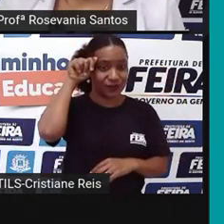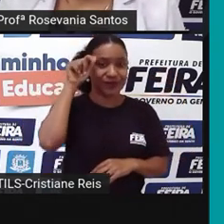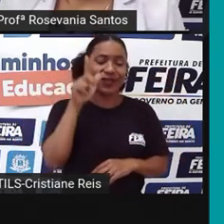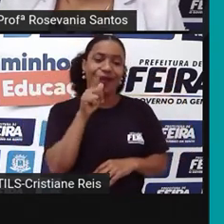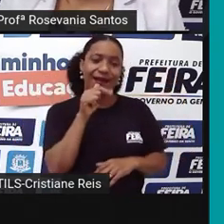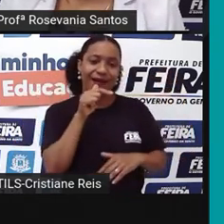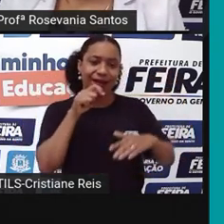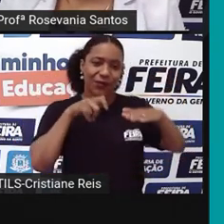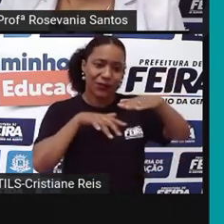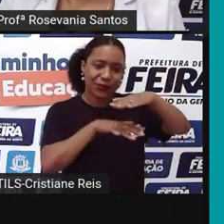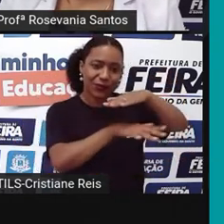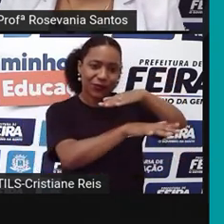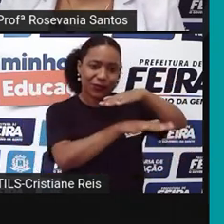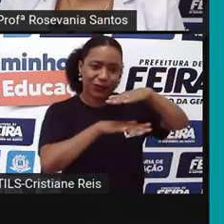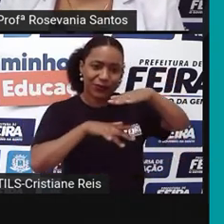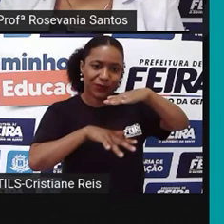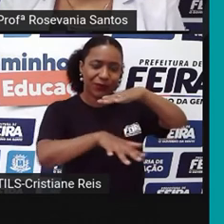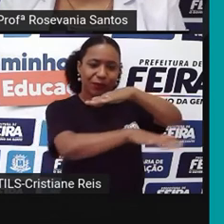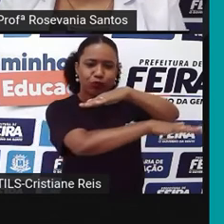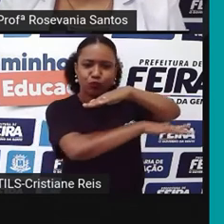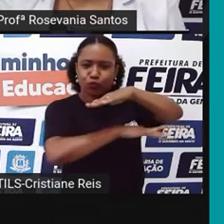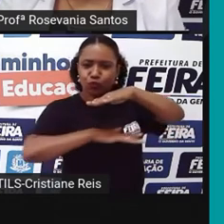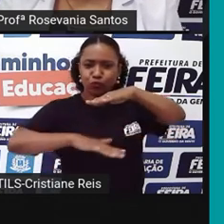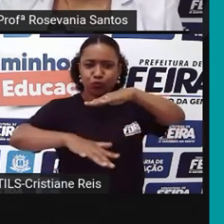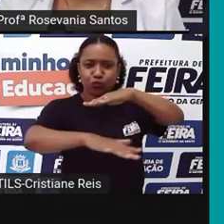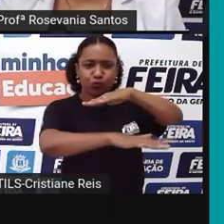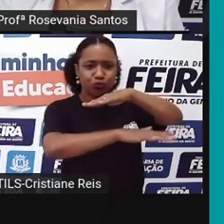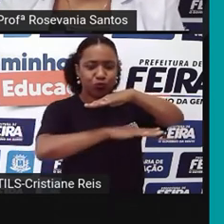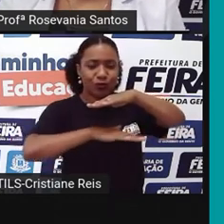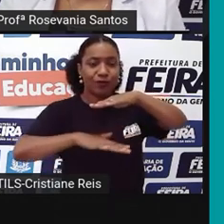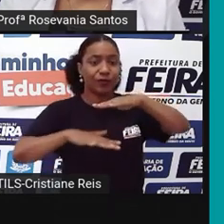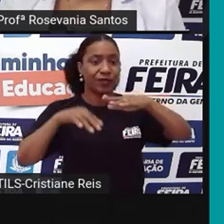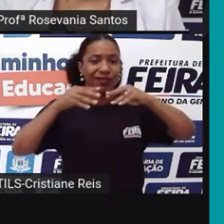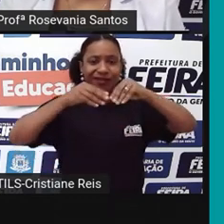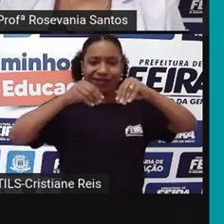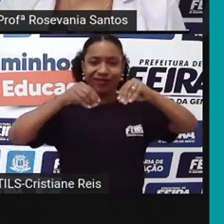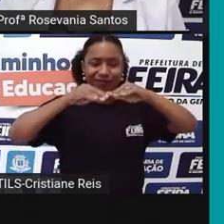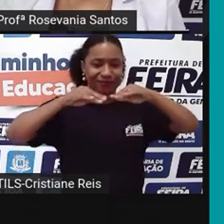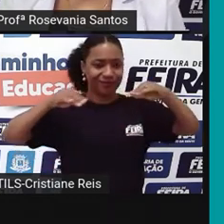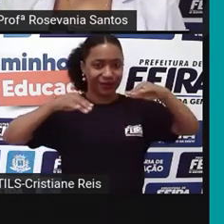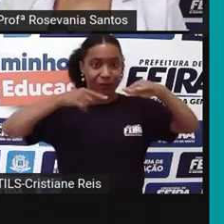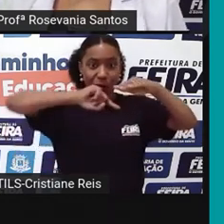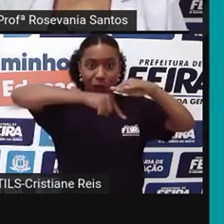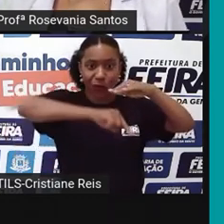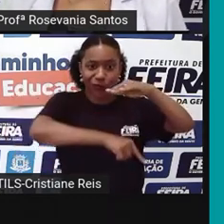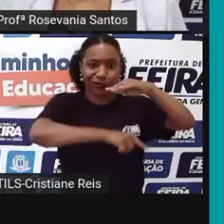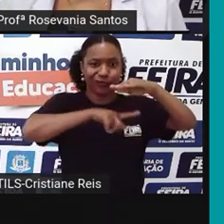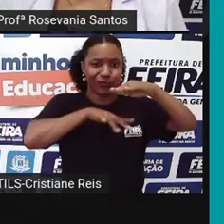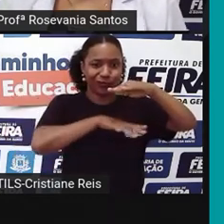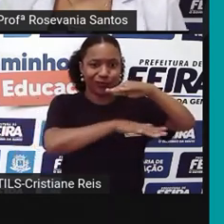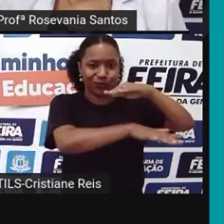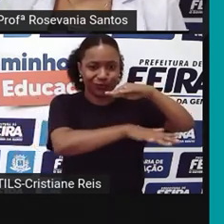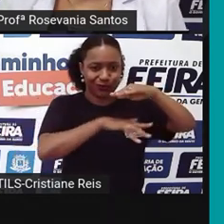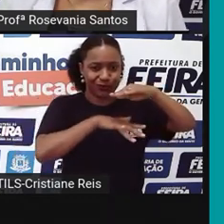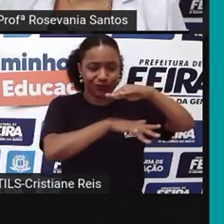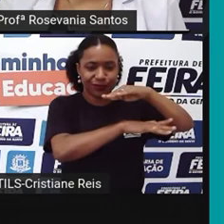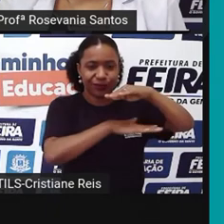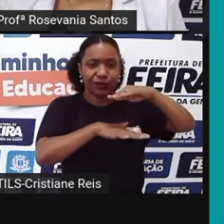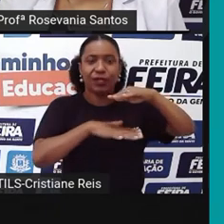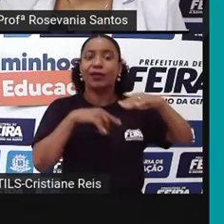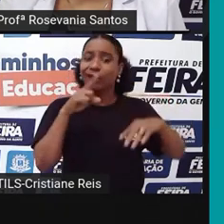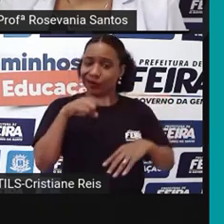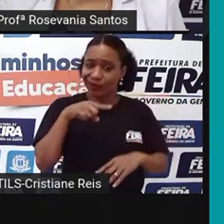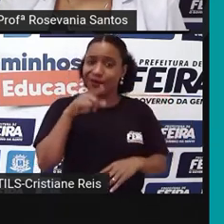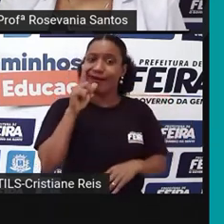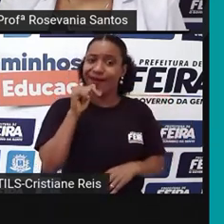área dela é enorme, né, se for, levando em consideração a questão de área, né? Então percebam que isso tudo